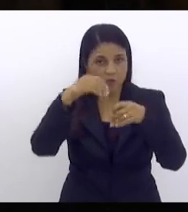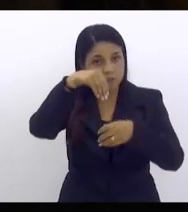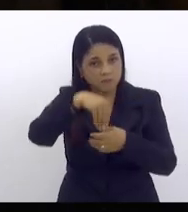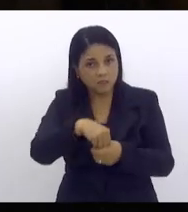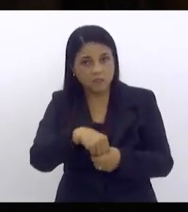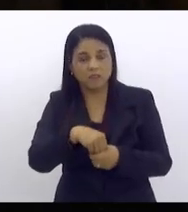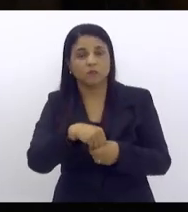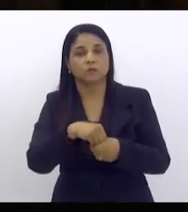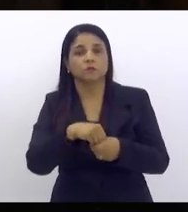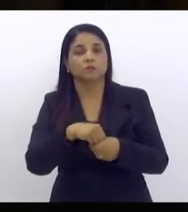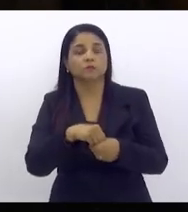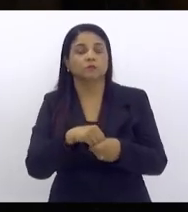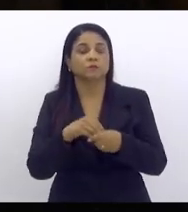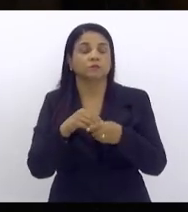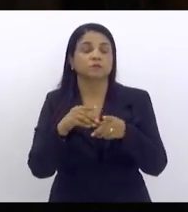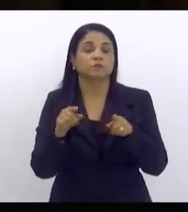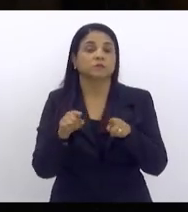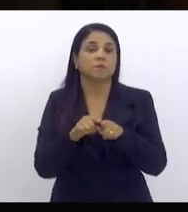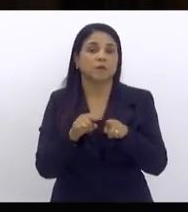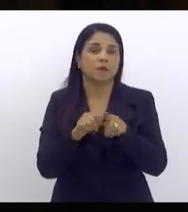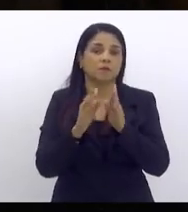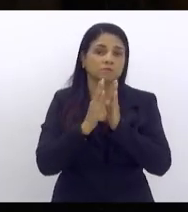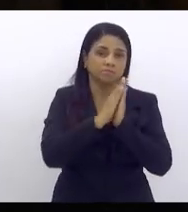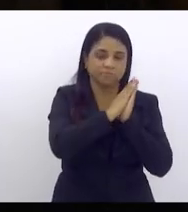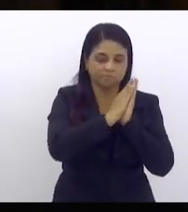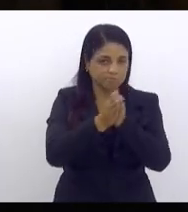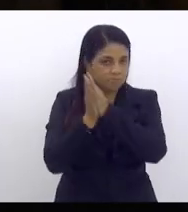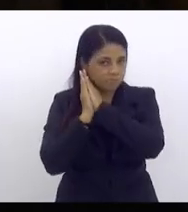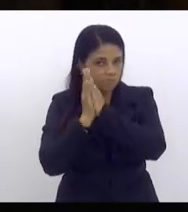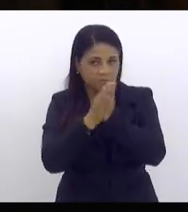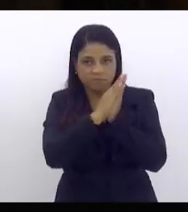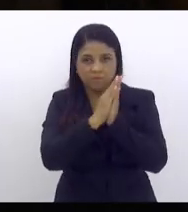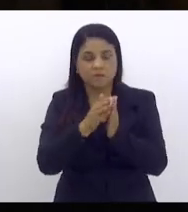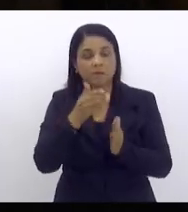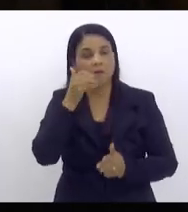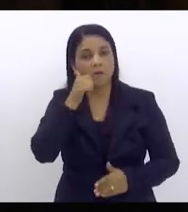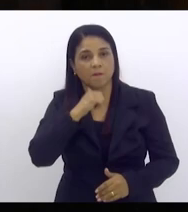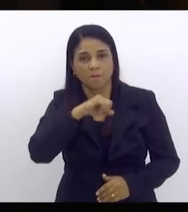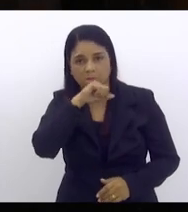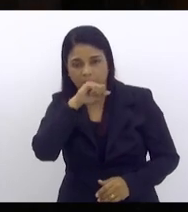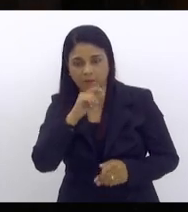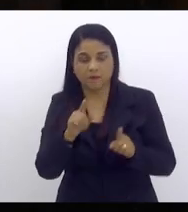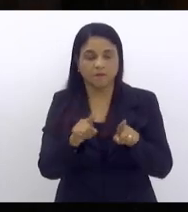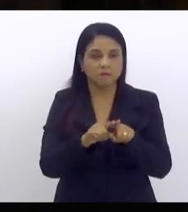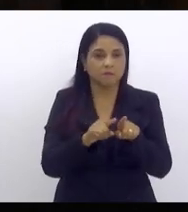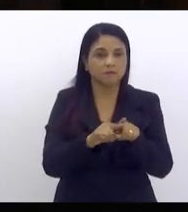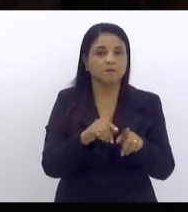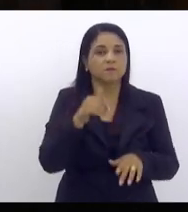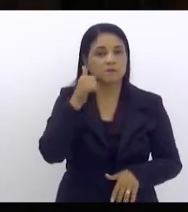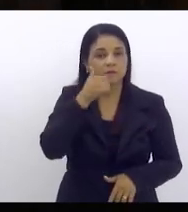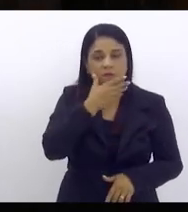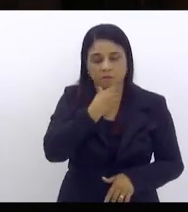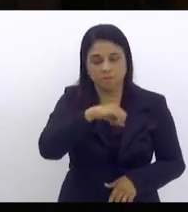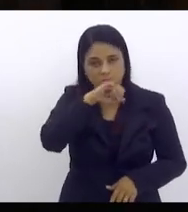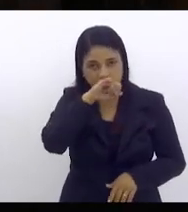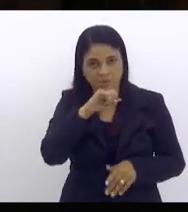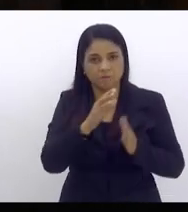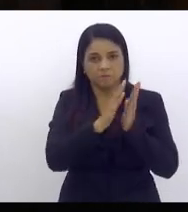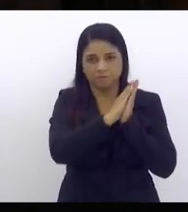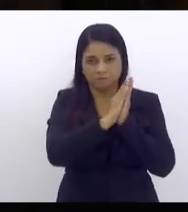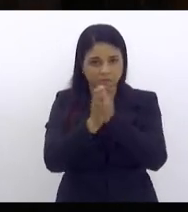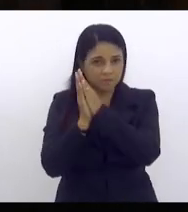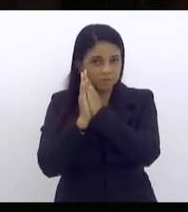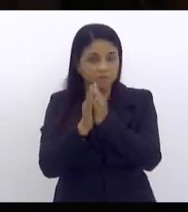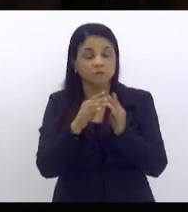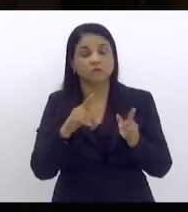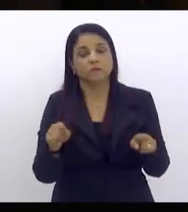de mães e pais de santo. Então, a gente vem aqui também não só se comprometer com essa pauta, mas trazer políticas públicas que